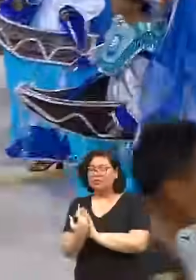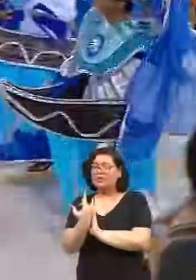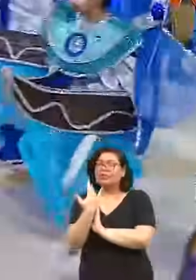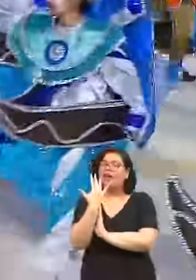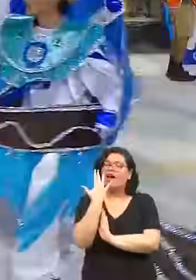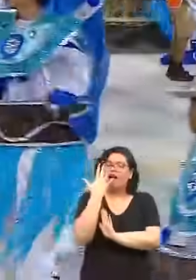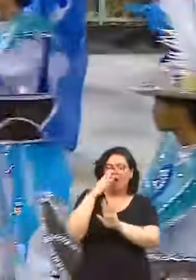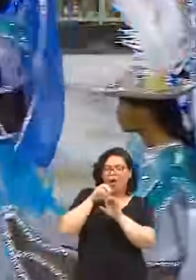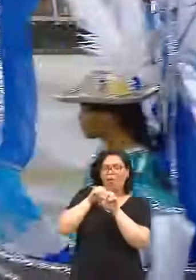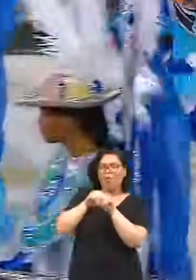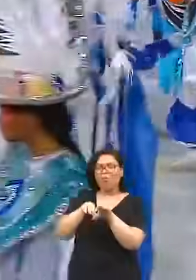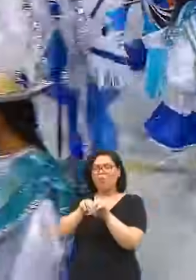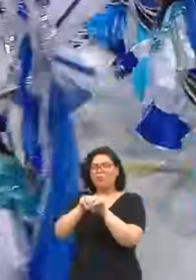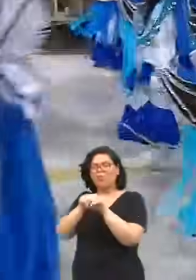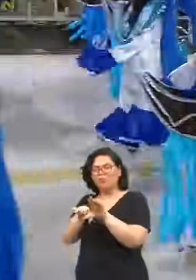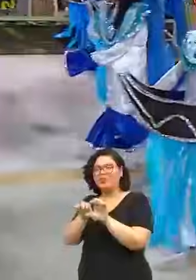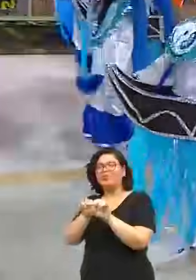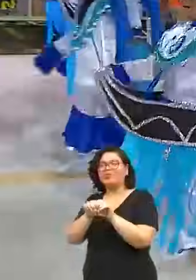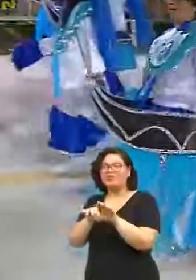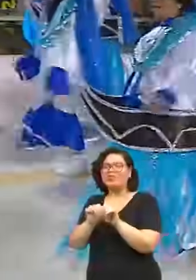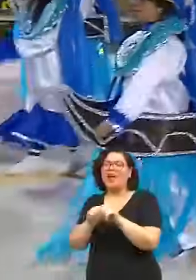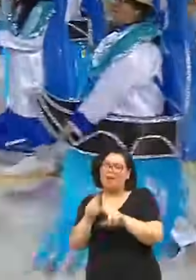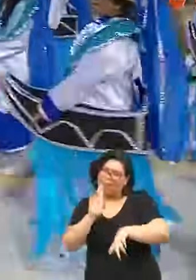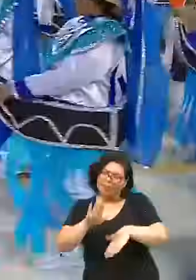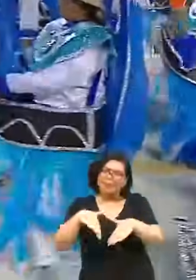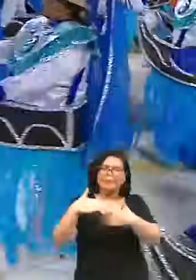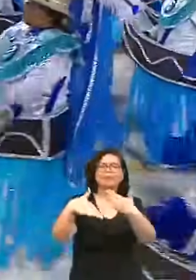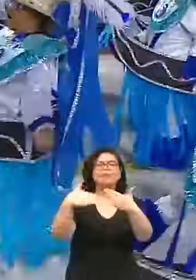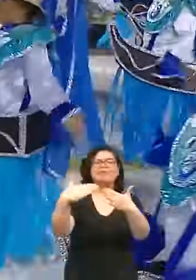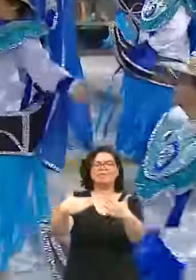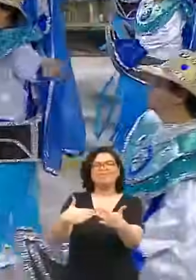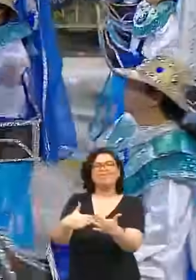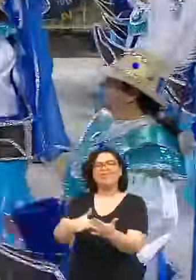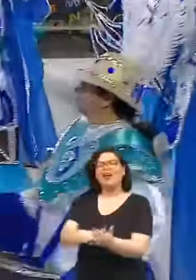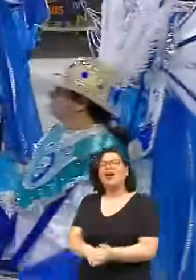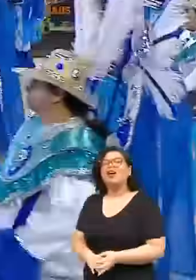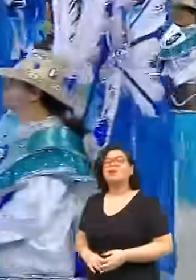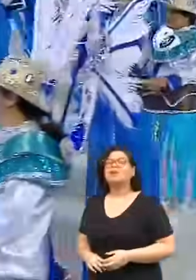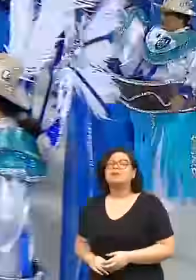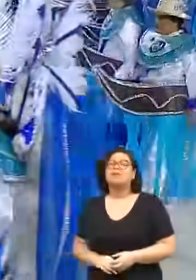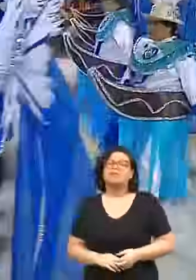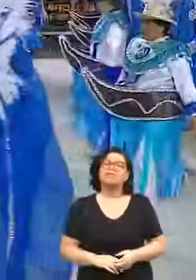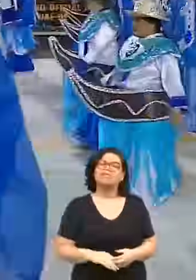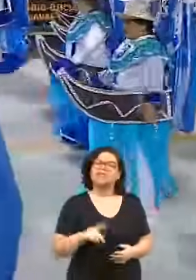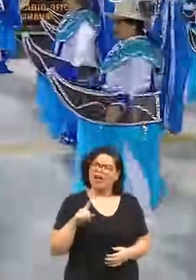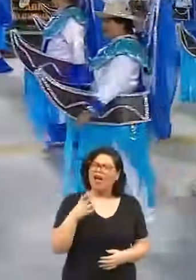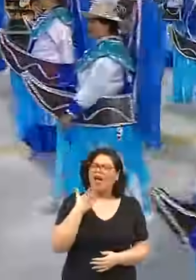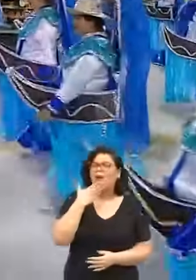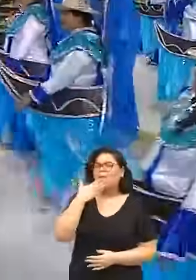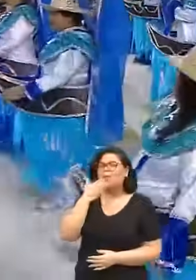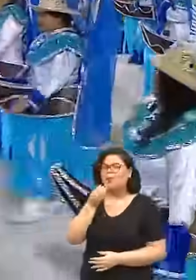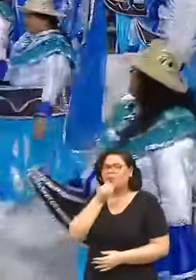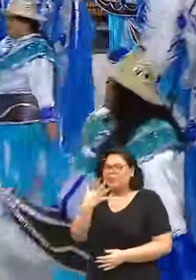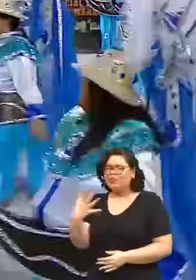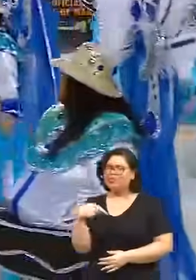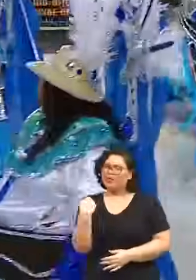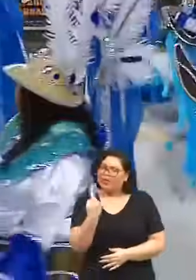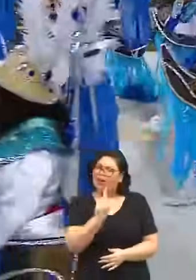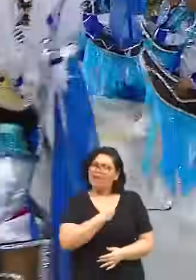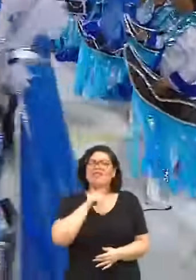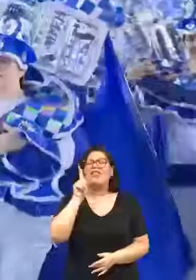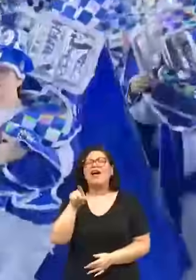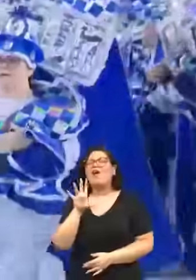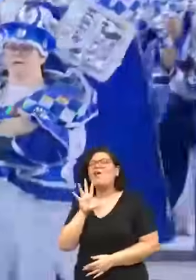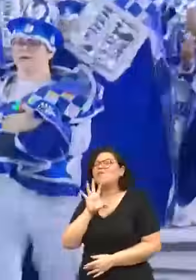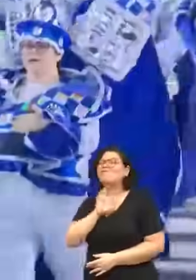agora. E nesse chão se fez brotar educação pra prosperar o bem maior da nossa vida. O quê? É o amor